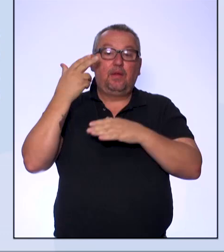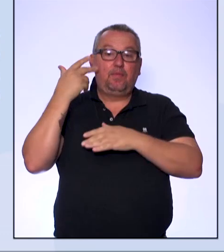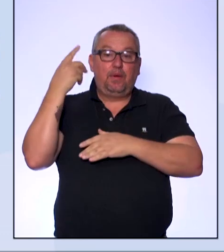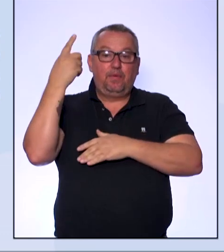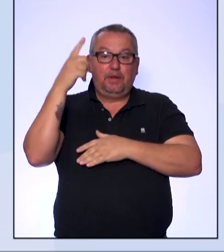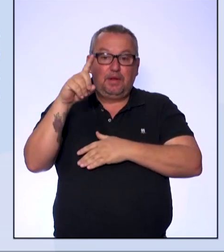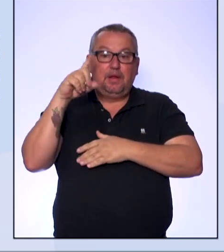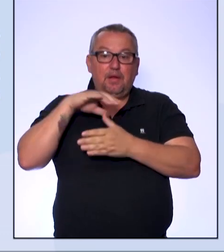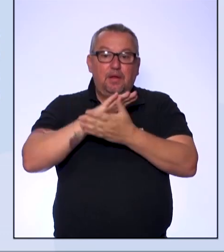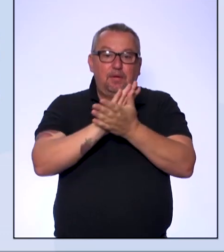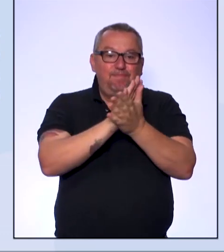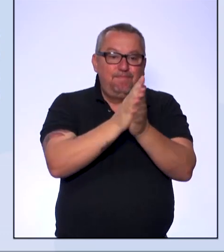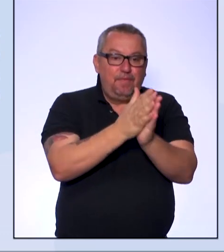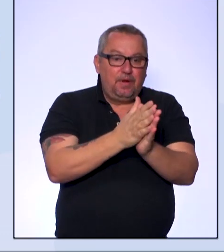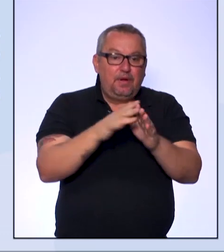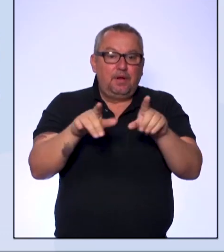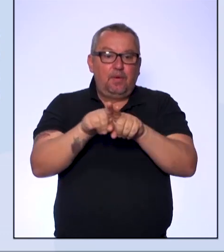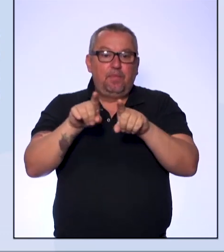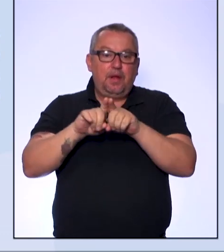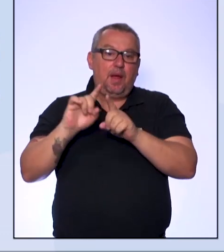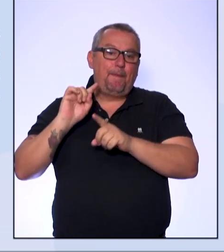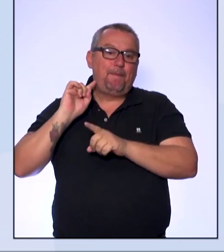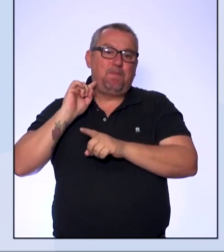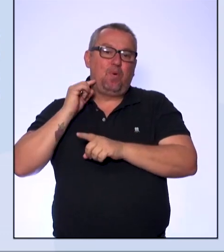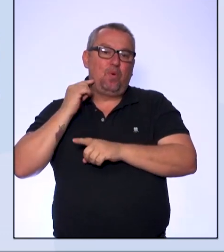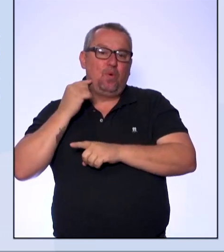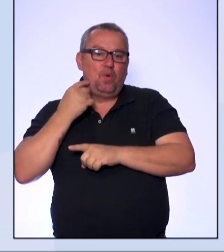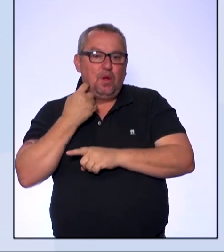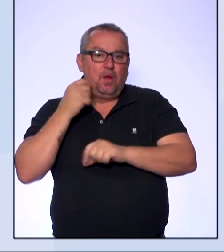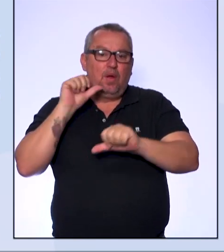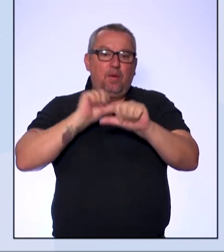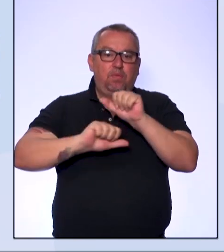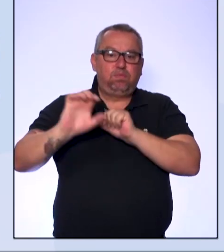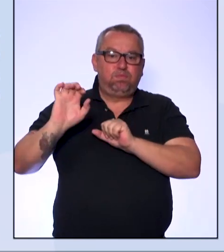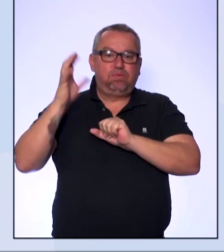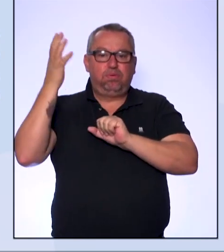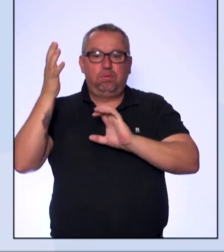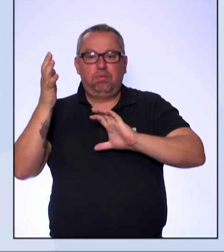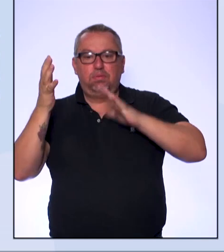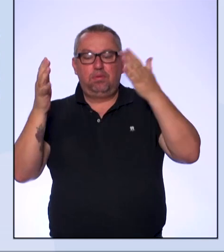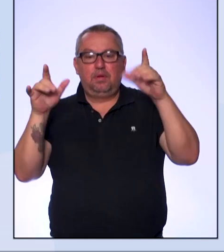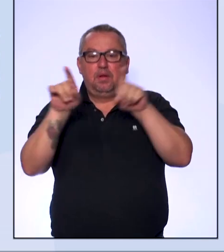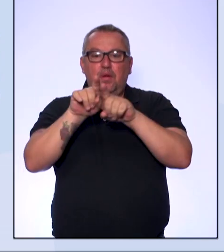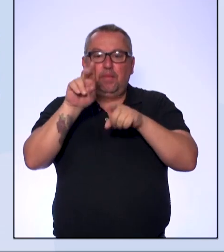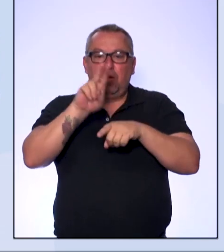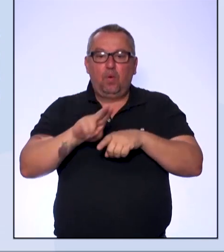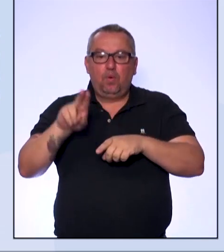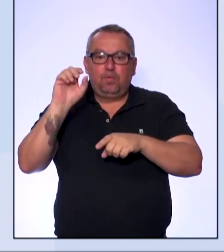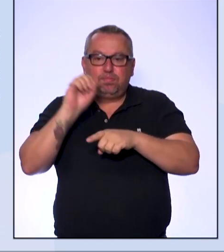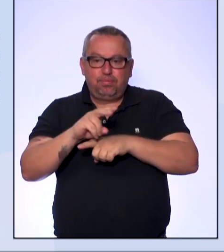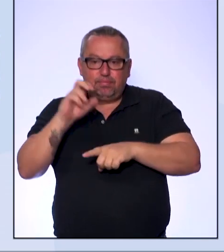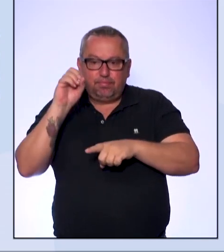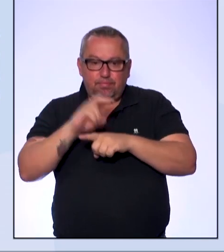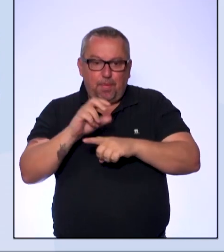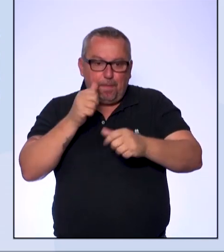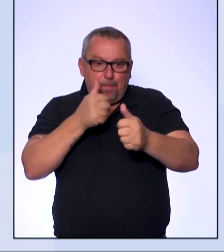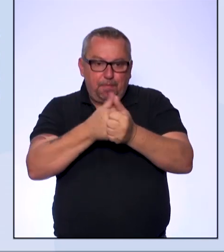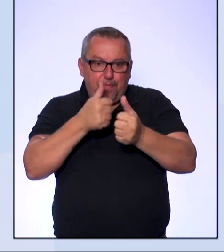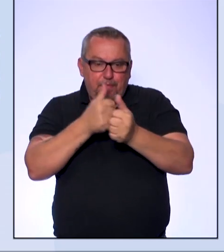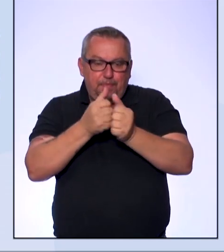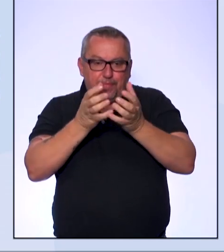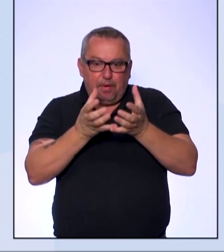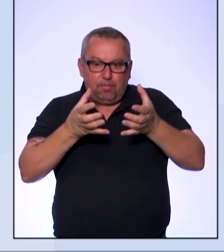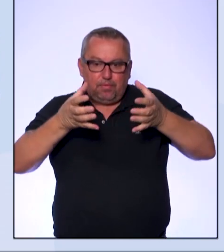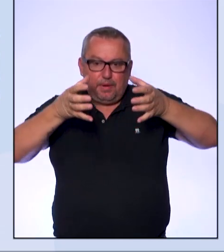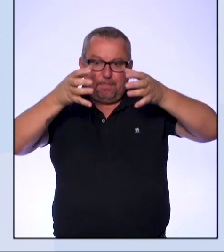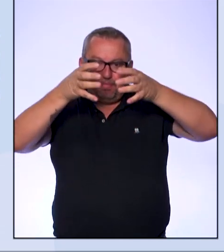destruído. Além disso, a poluição, as mudanças climáticas e o uso de agrotóxicos nas proximidades